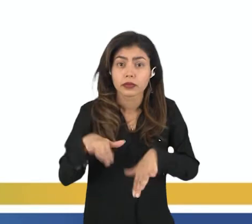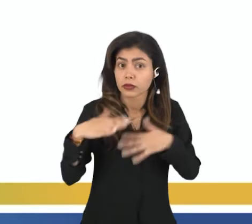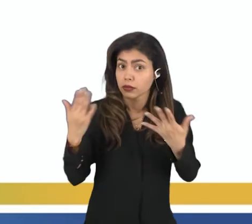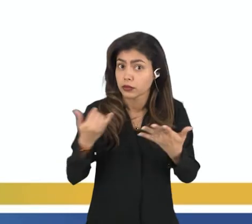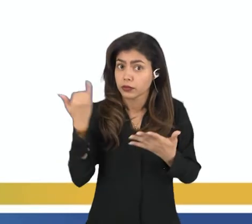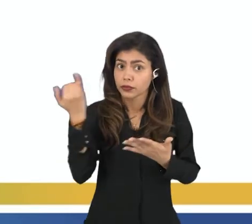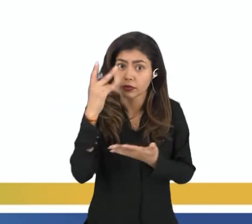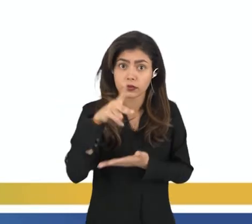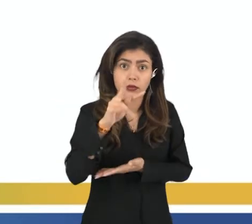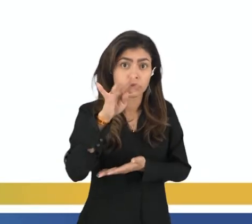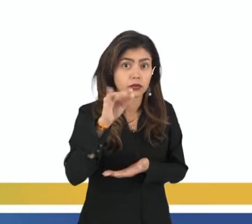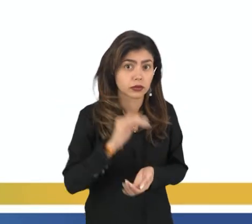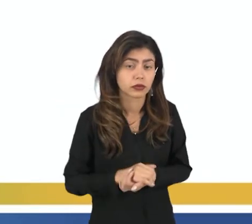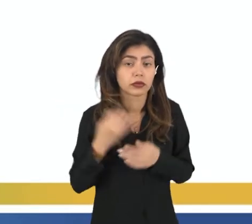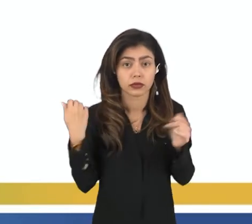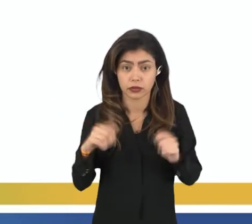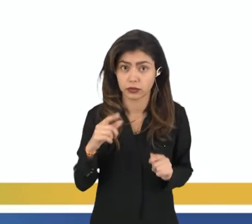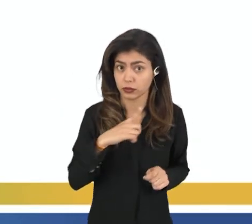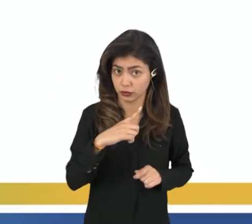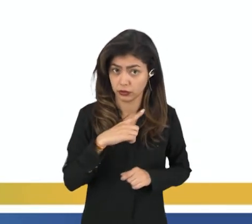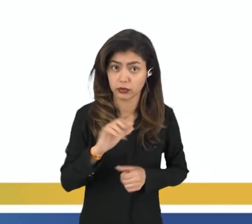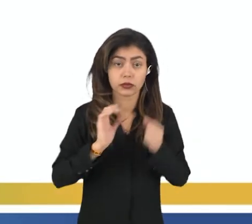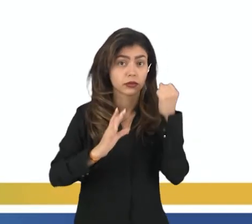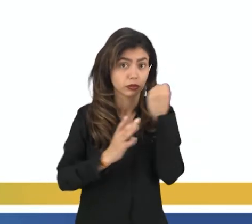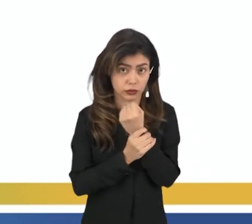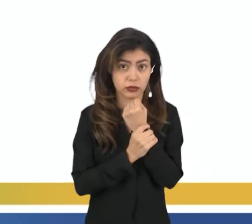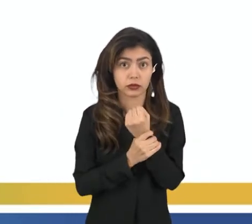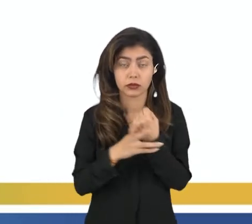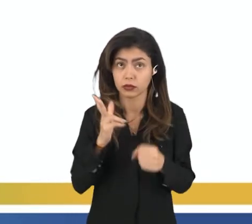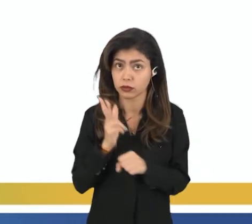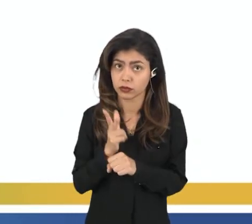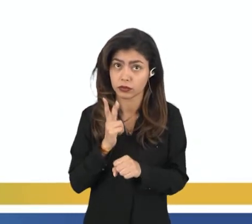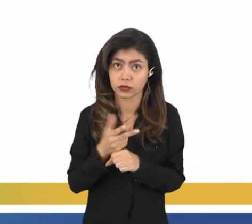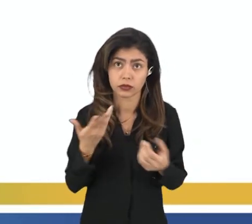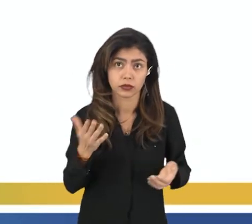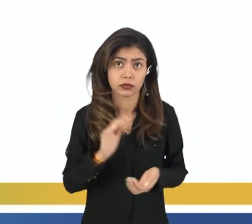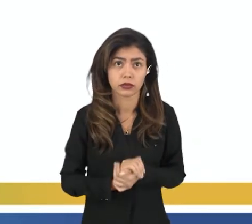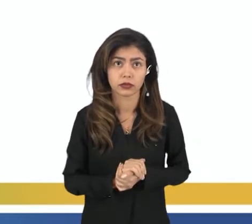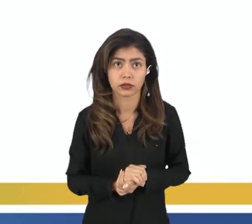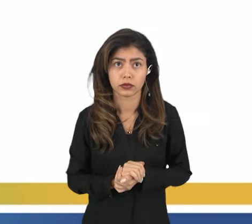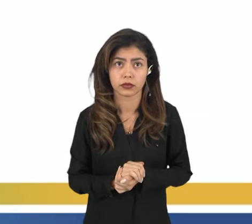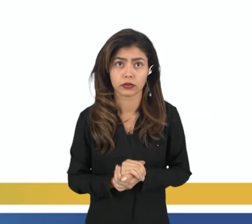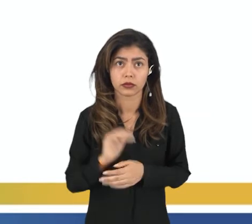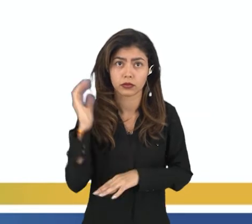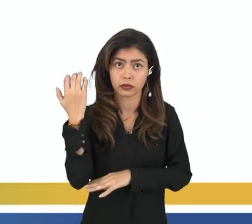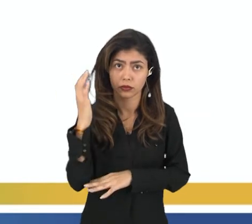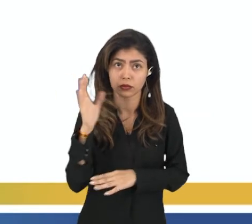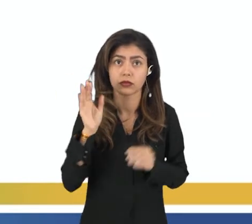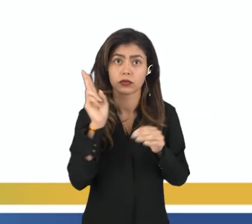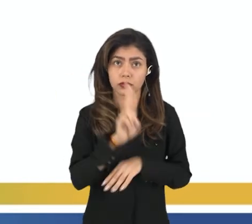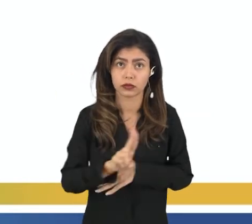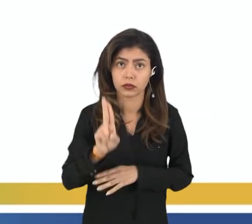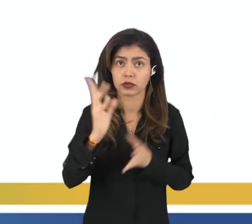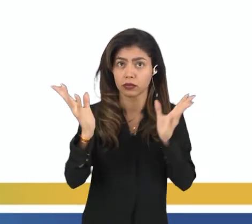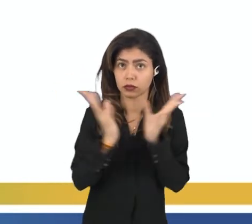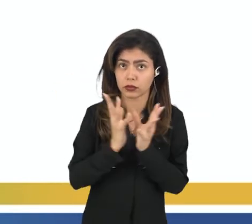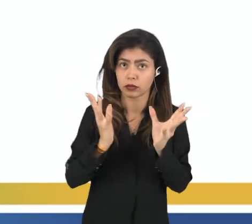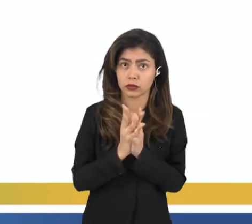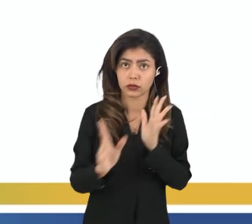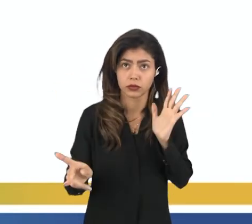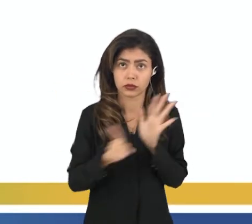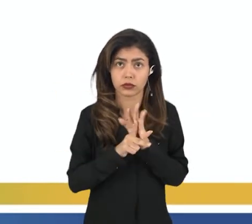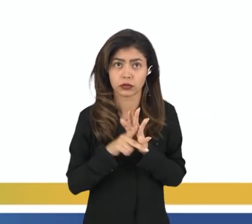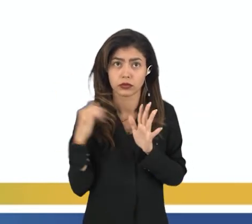os equipamentos de proteção e segurança presentes no vídeo? O arvorismo usa os mesmos equipamentos de proteção individual